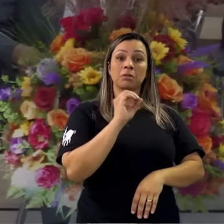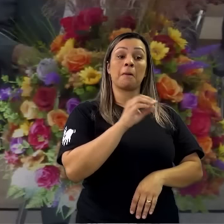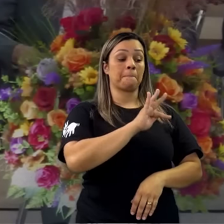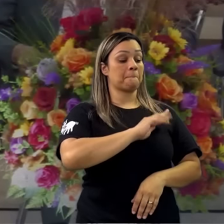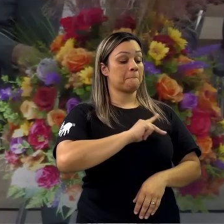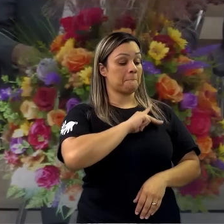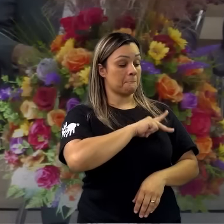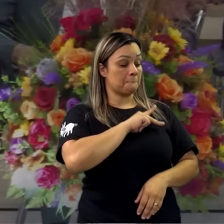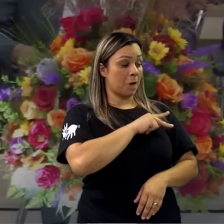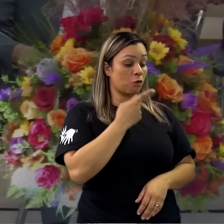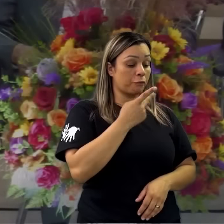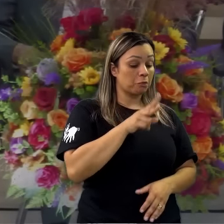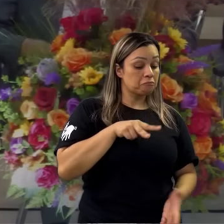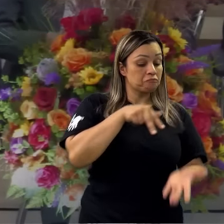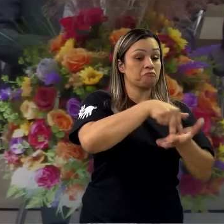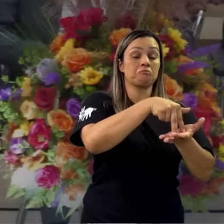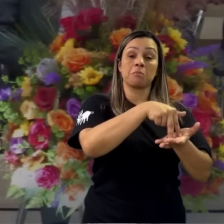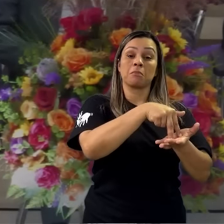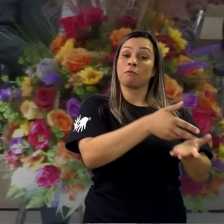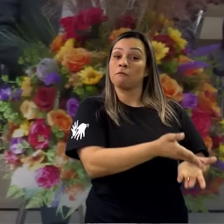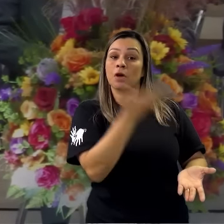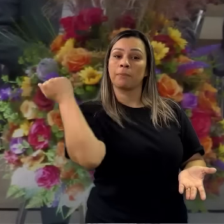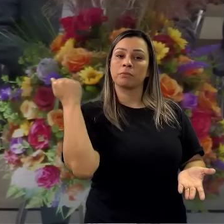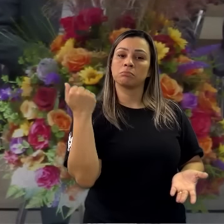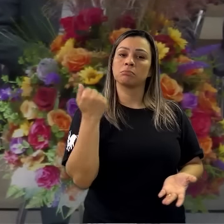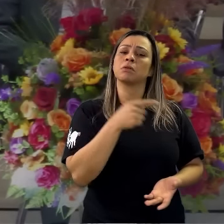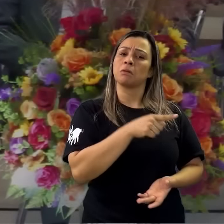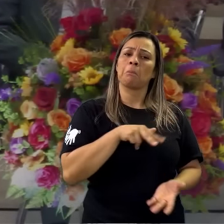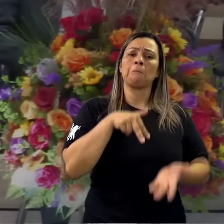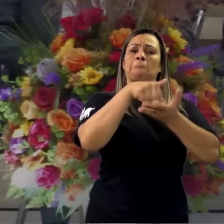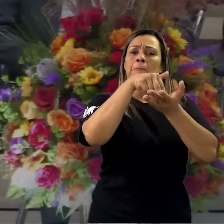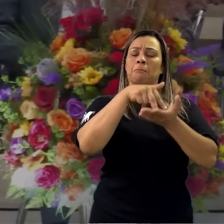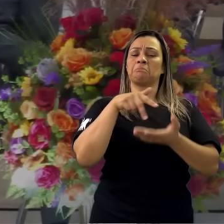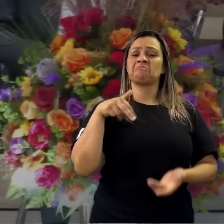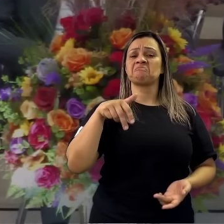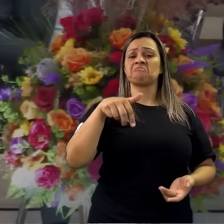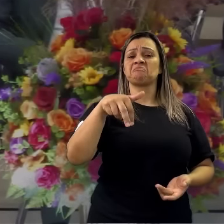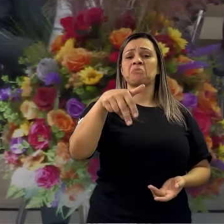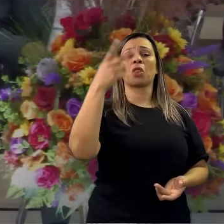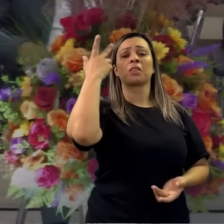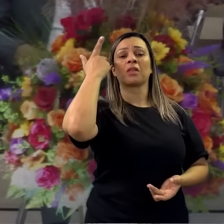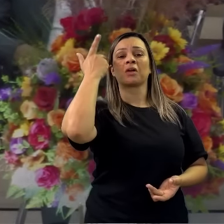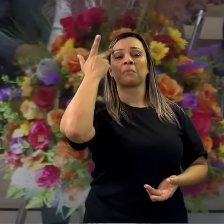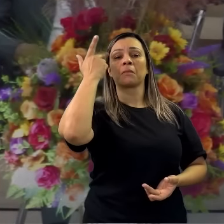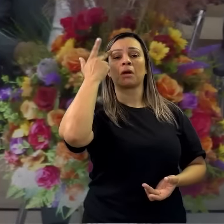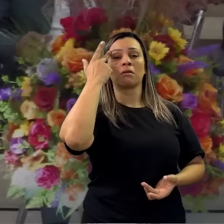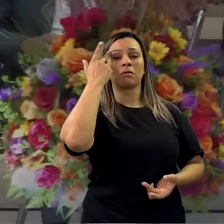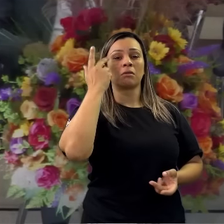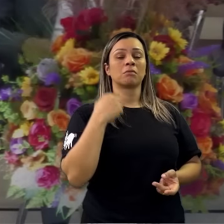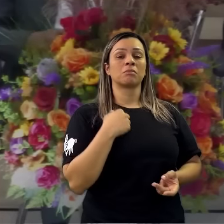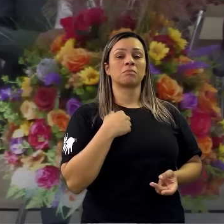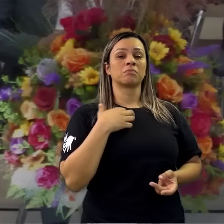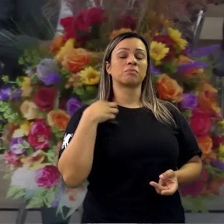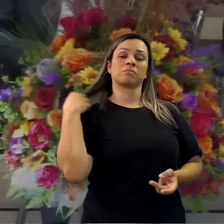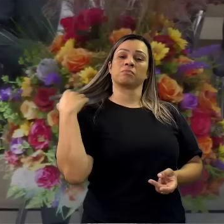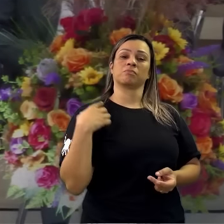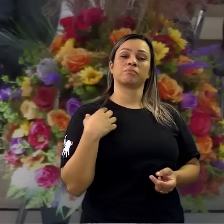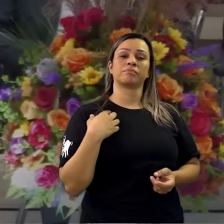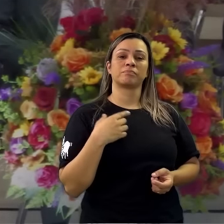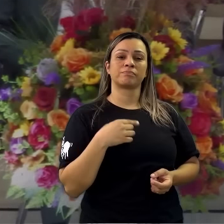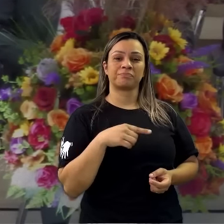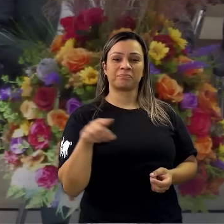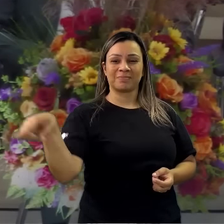levantou saltou e andou e a Bíblia diz que eles começaram a glorificar e pensar o que um era um Deus e outra